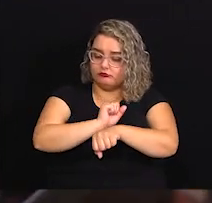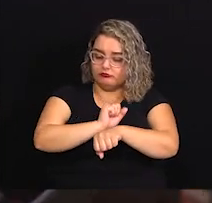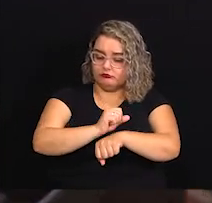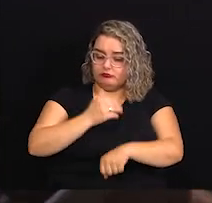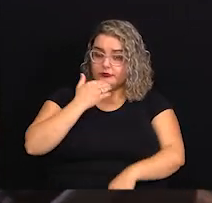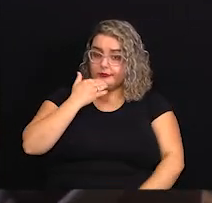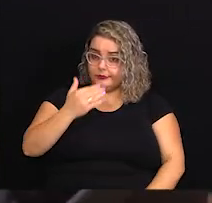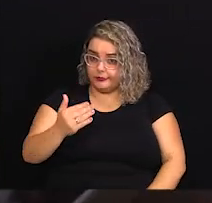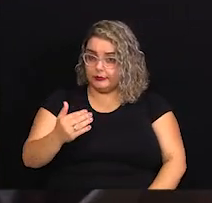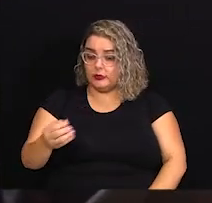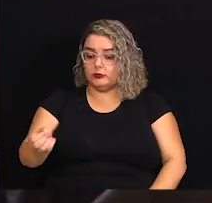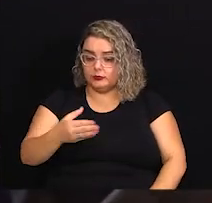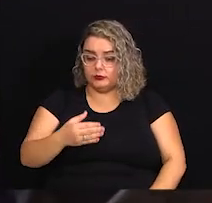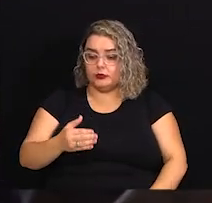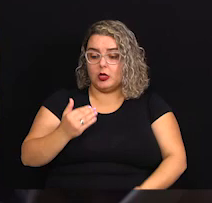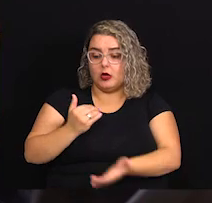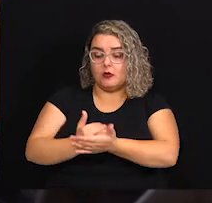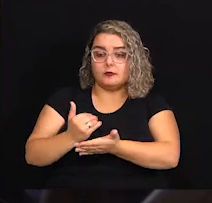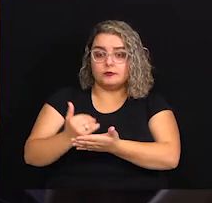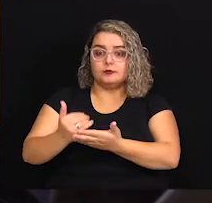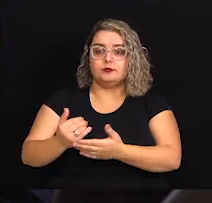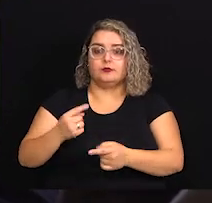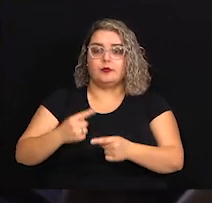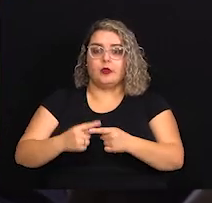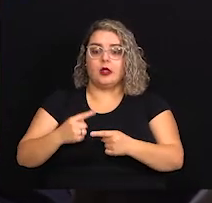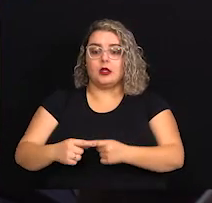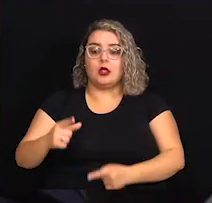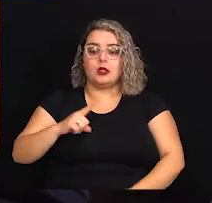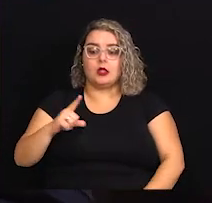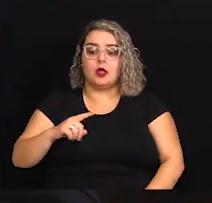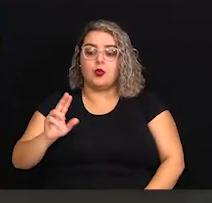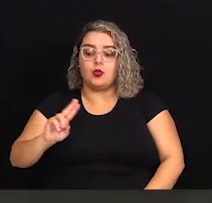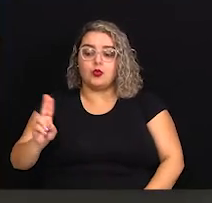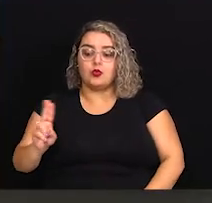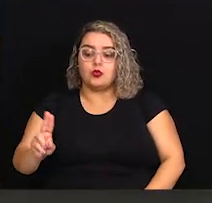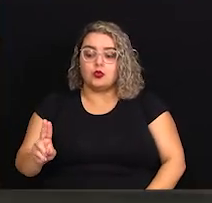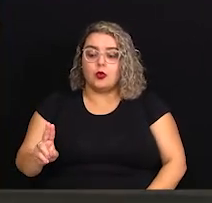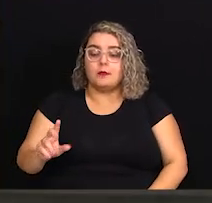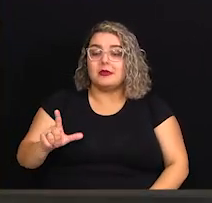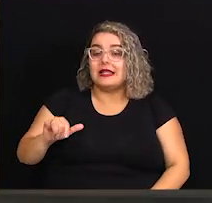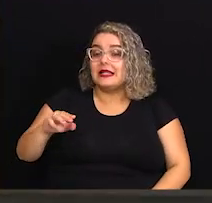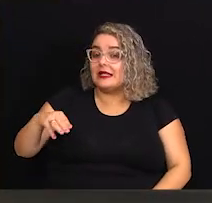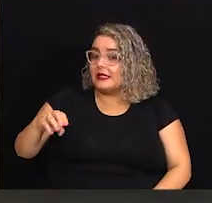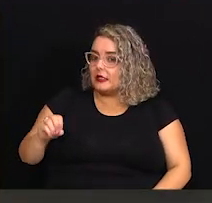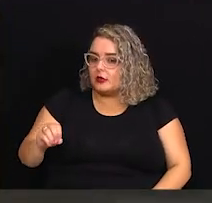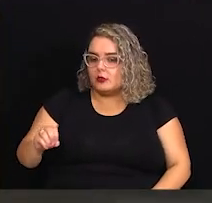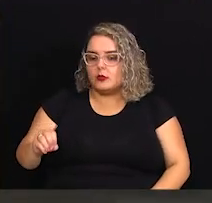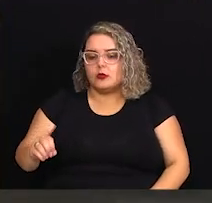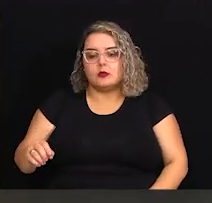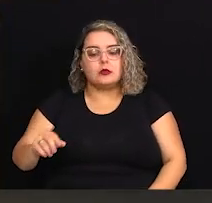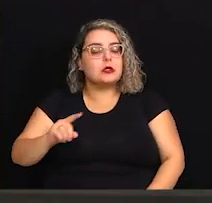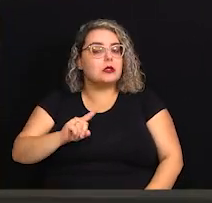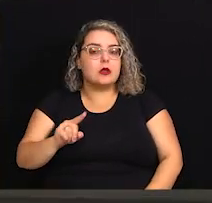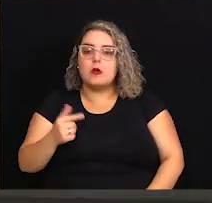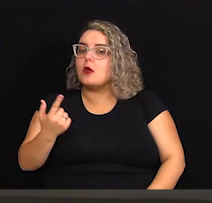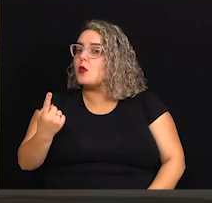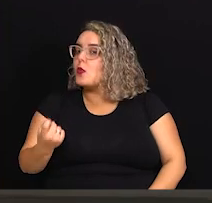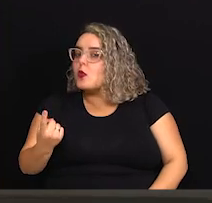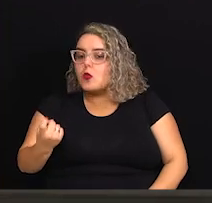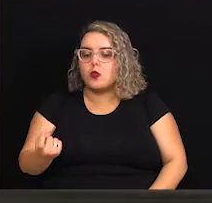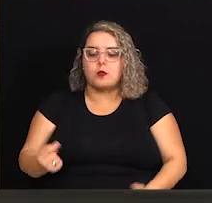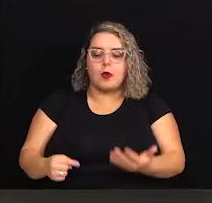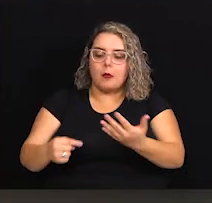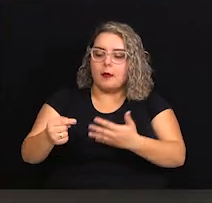para pedir um novo empréstimo, porque ter o nome limpo não é o único fator determinante para você conseguir um